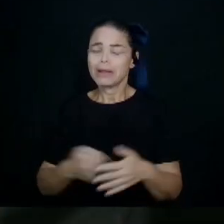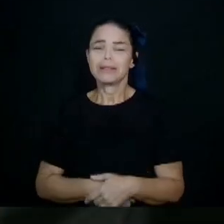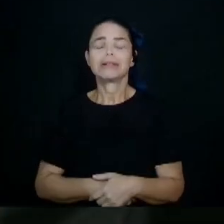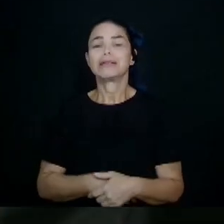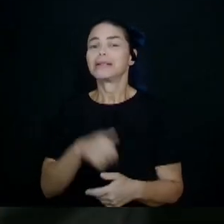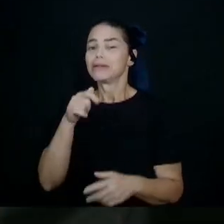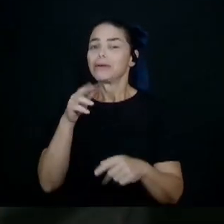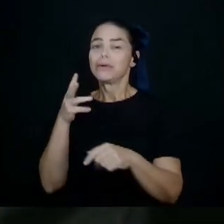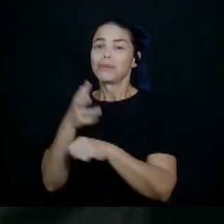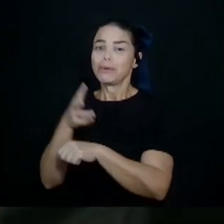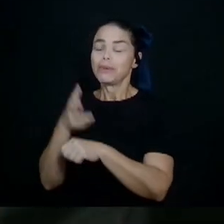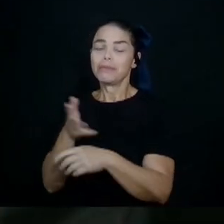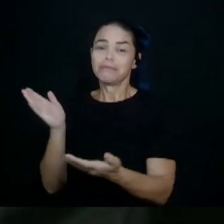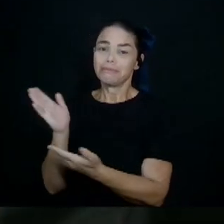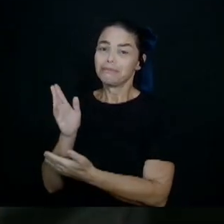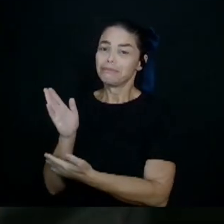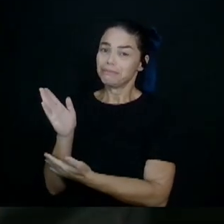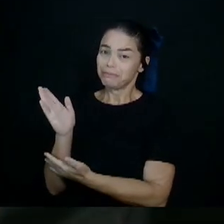tela,